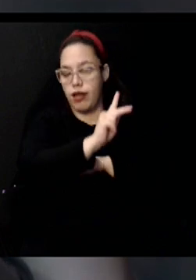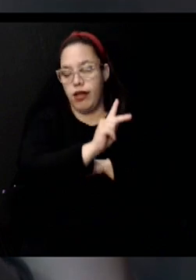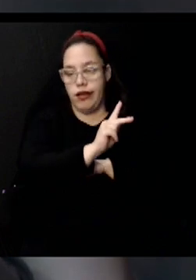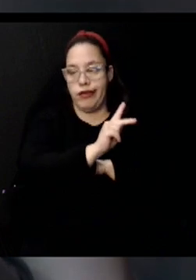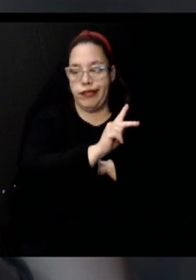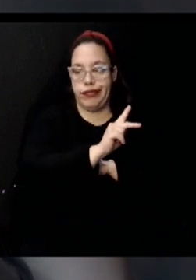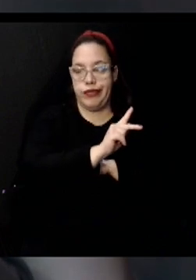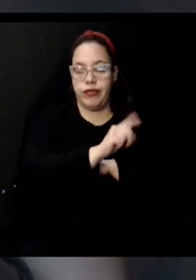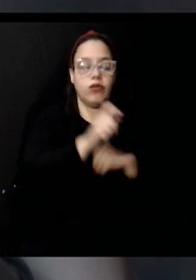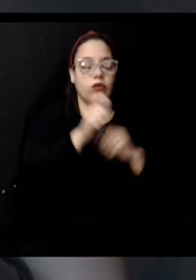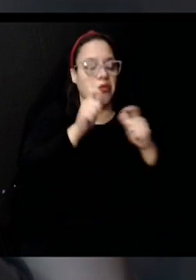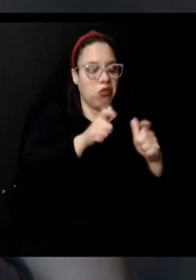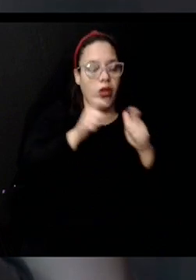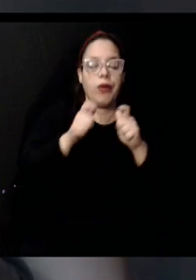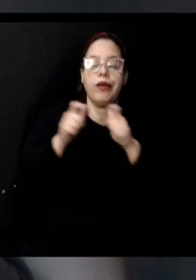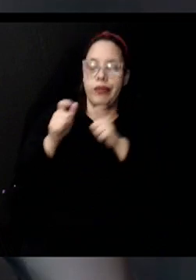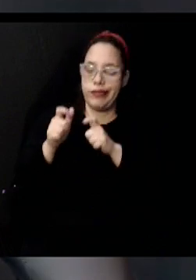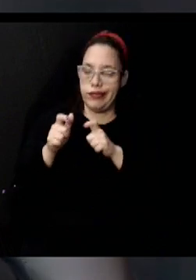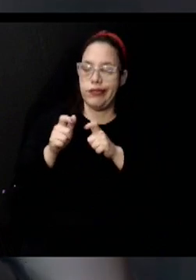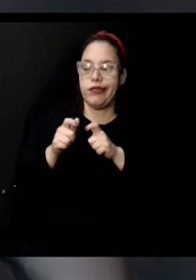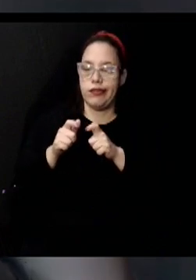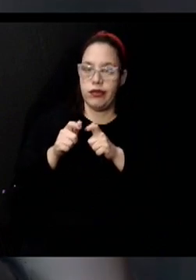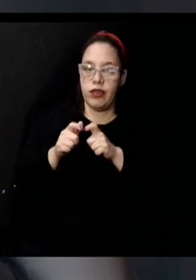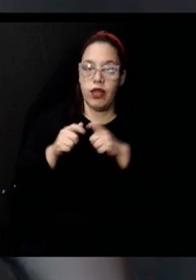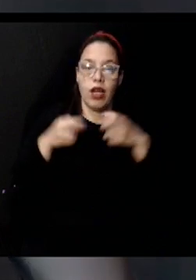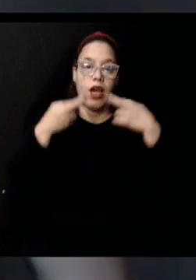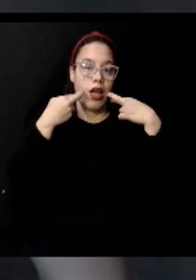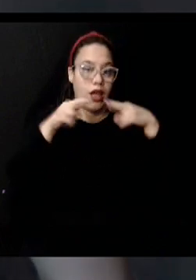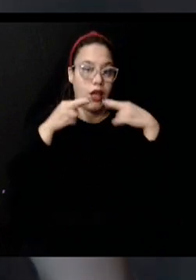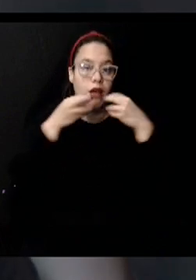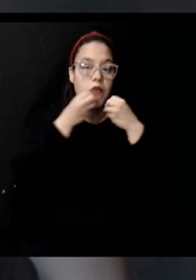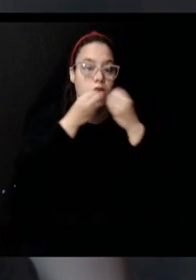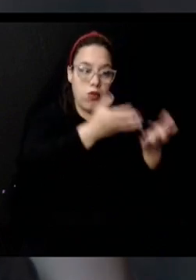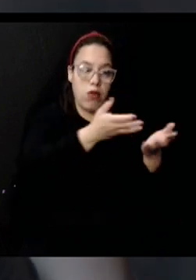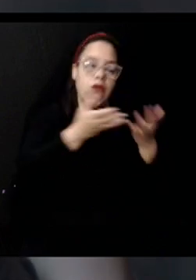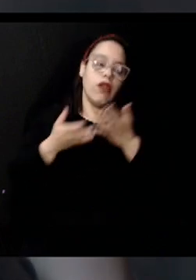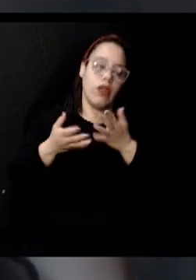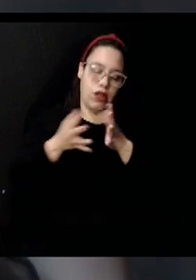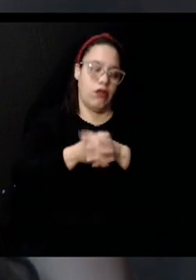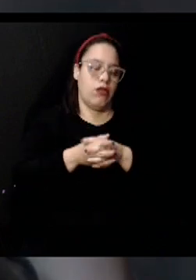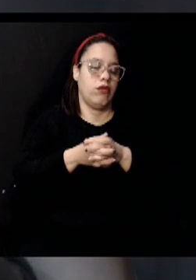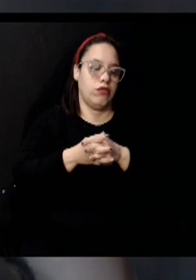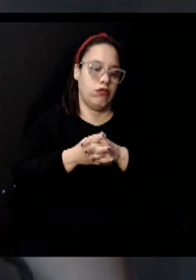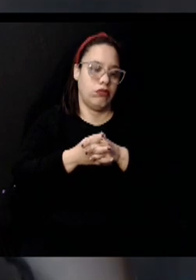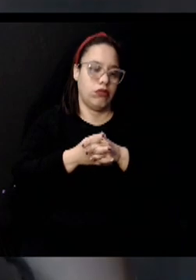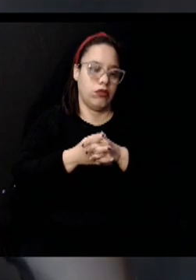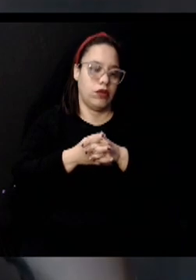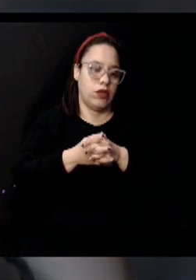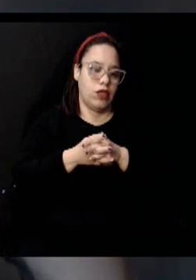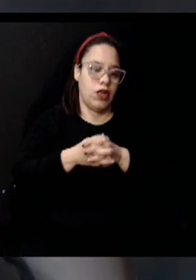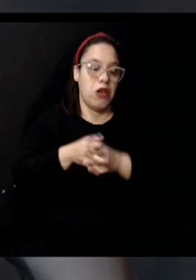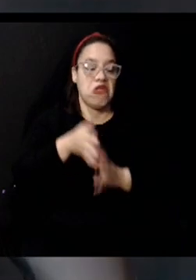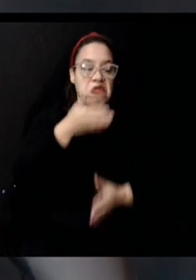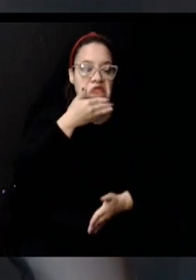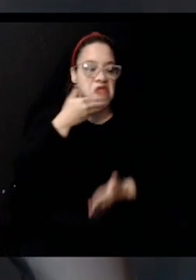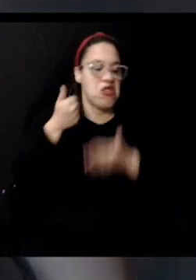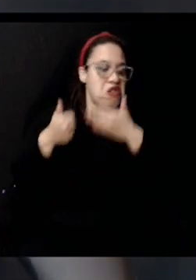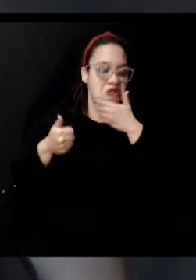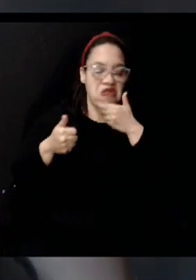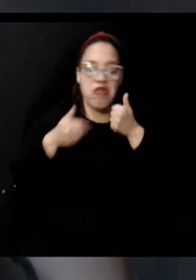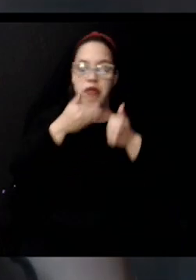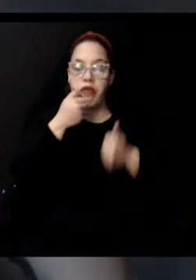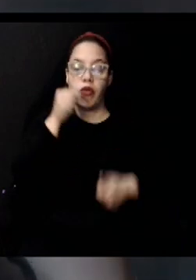lugares onde a reclamação ela é bem-vinda. É uma Uhum. maneira deles se melhorarem. Então, se você reclama